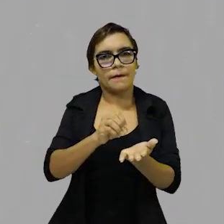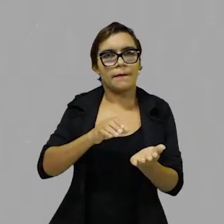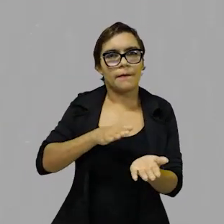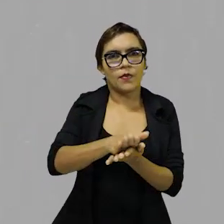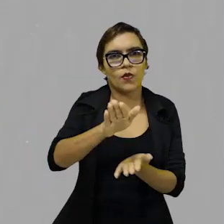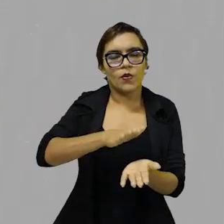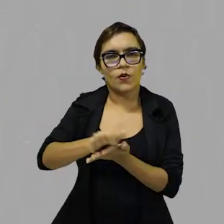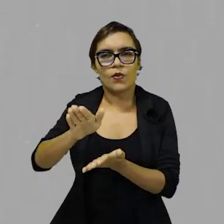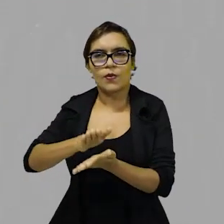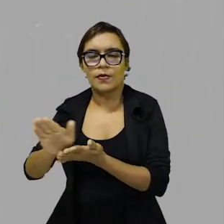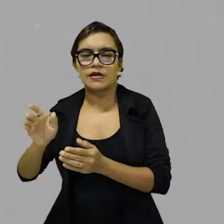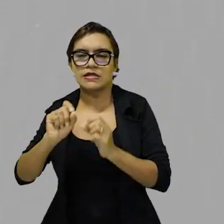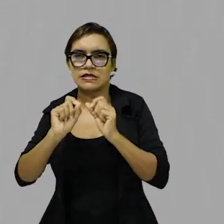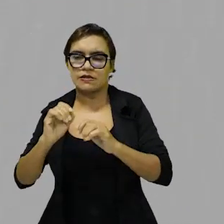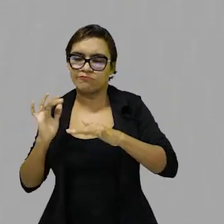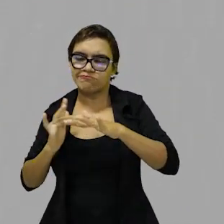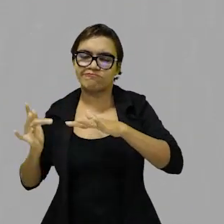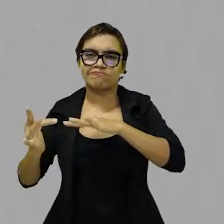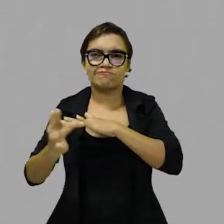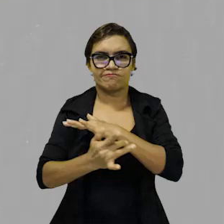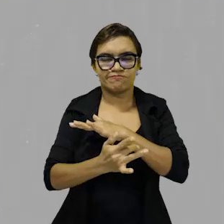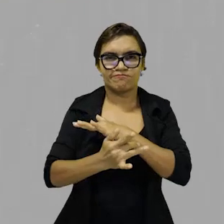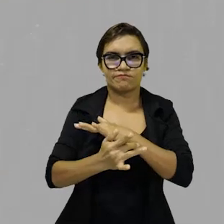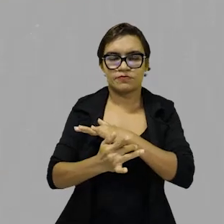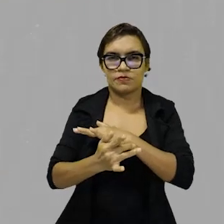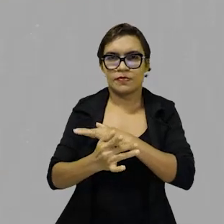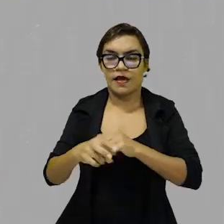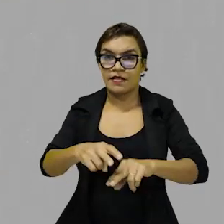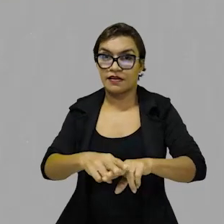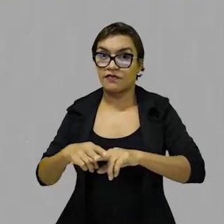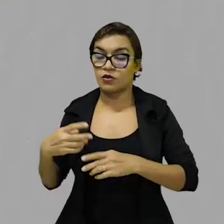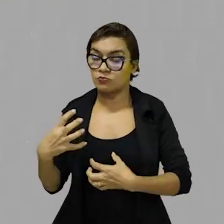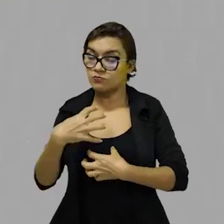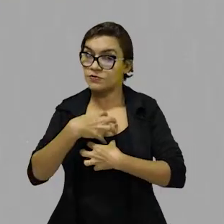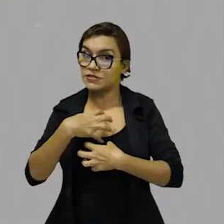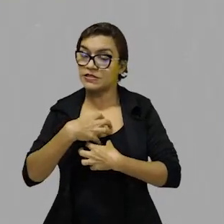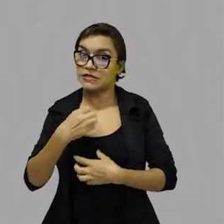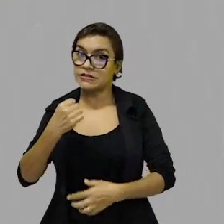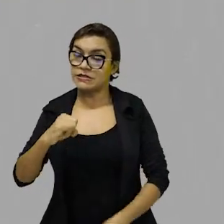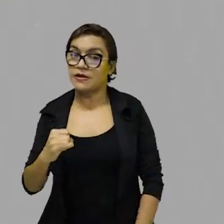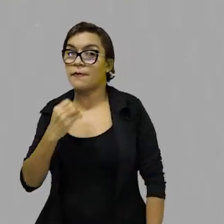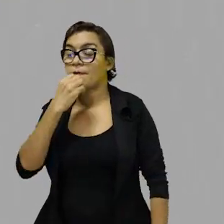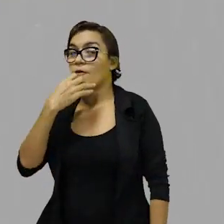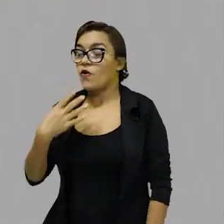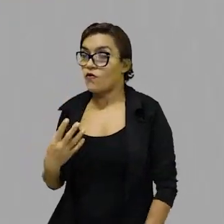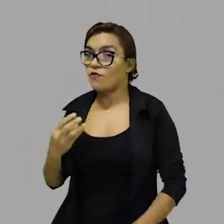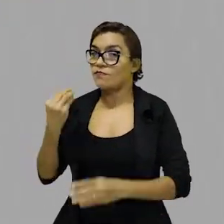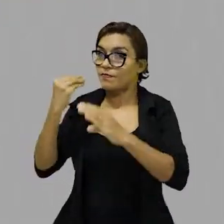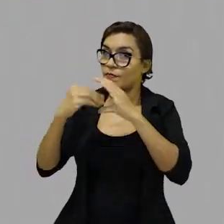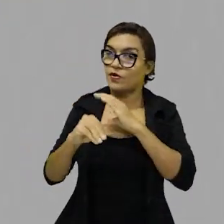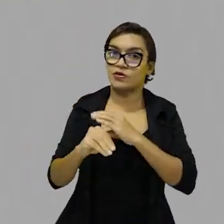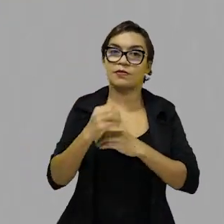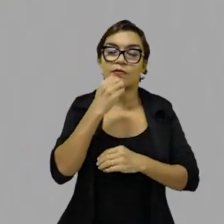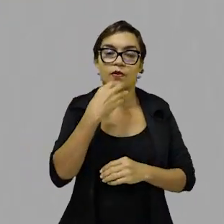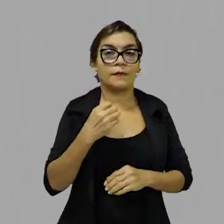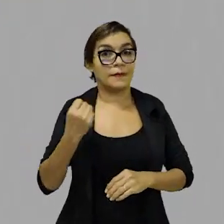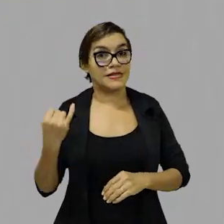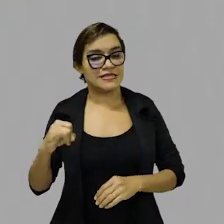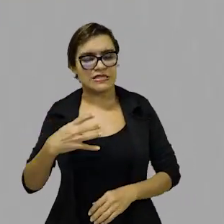rede social a partir do teu estado emocional. Se você está bem, você coloca uma coisa que é agradável. E quando você está